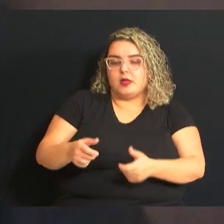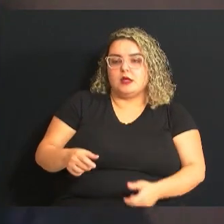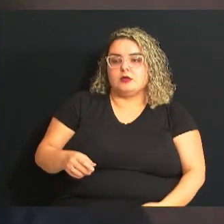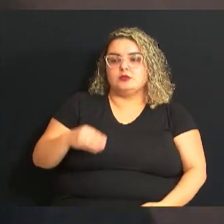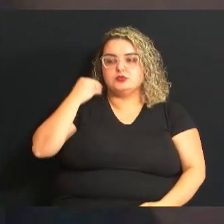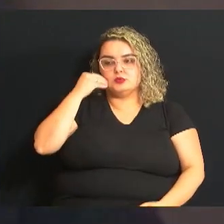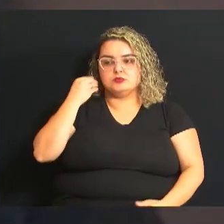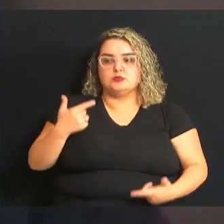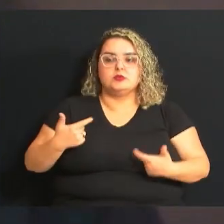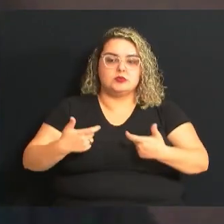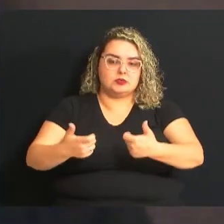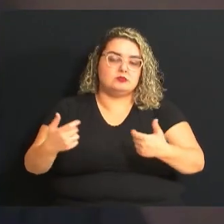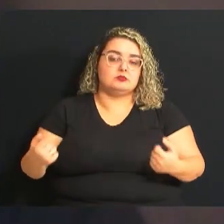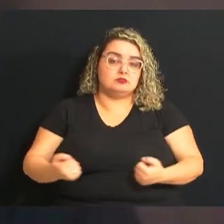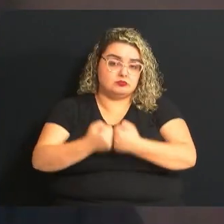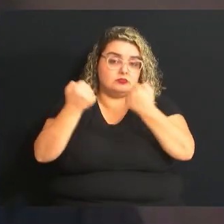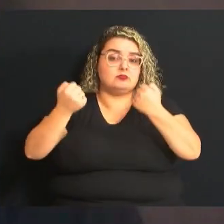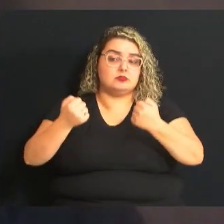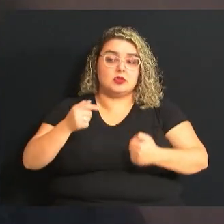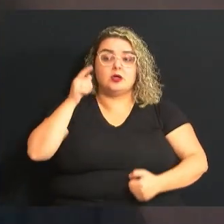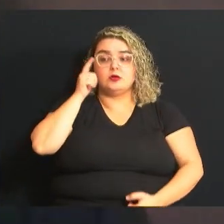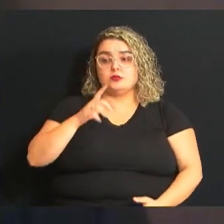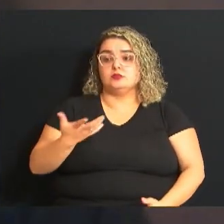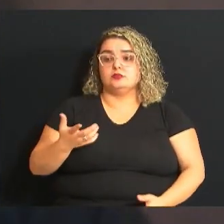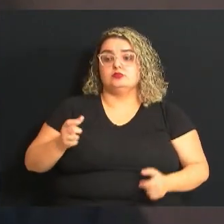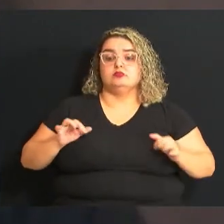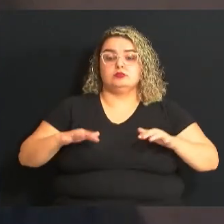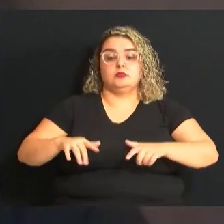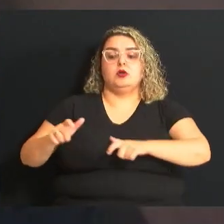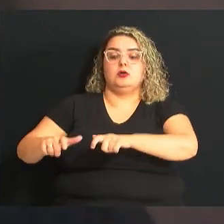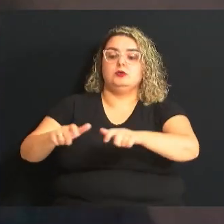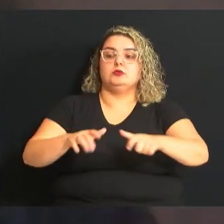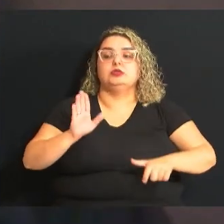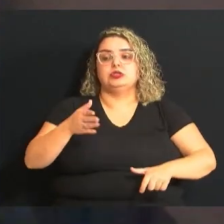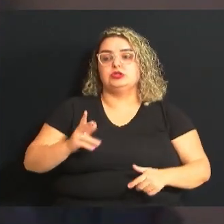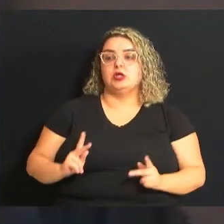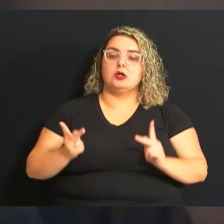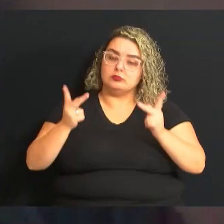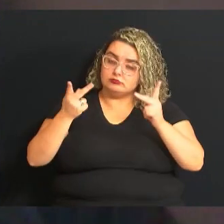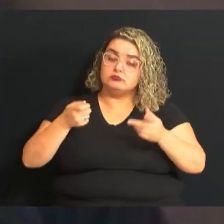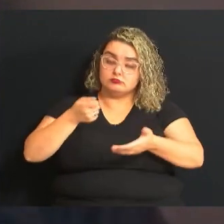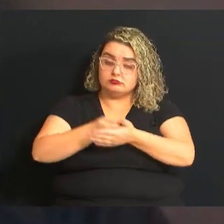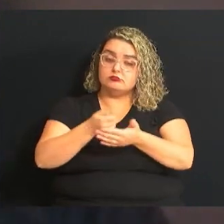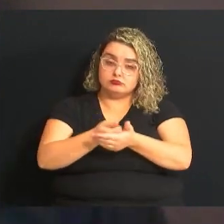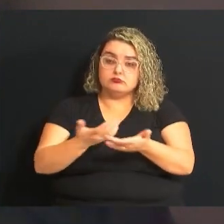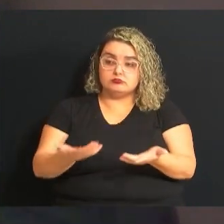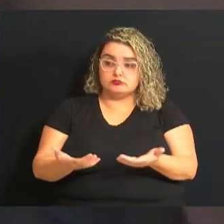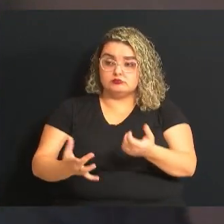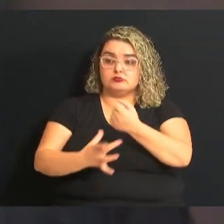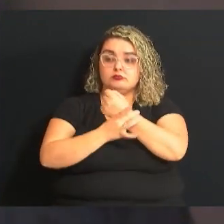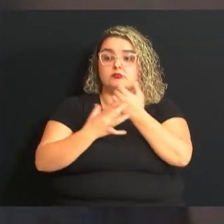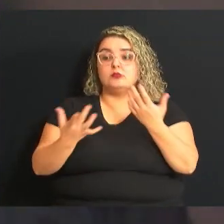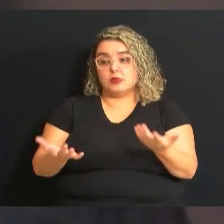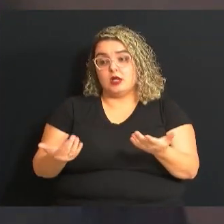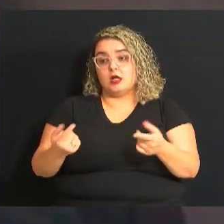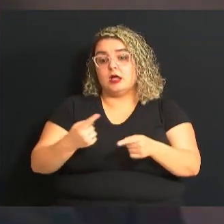em leitura é uma responsabilidade de todos nós. Então, é um problema complexo que requer